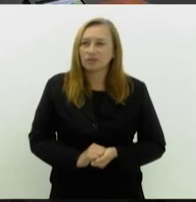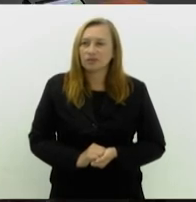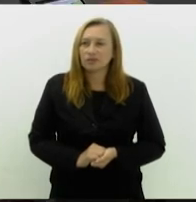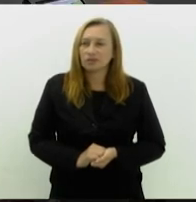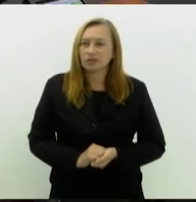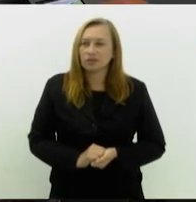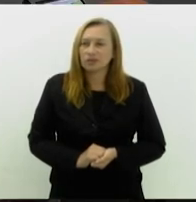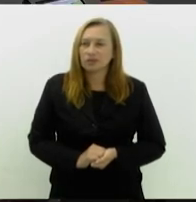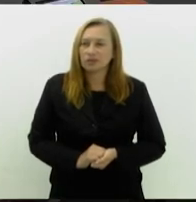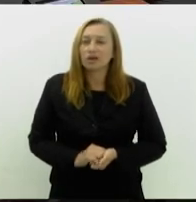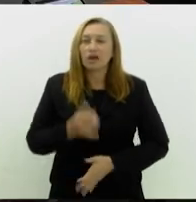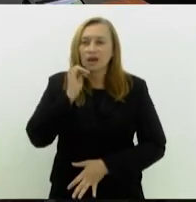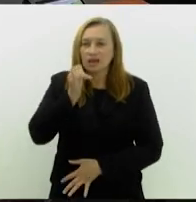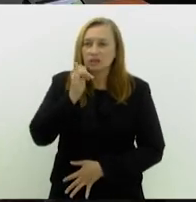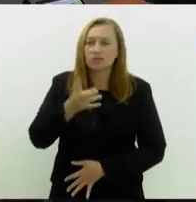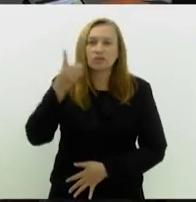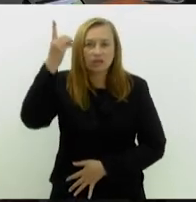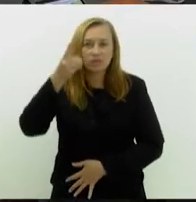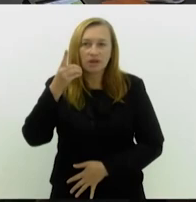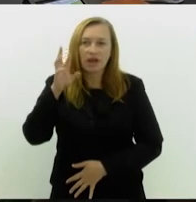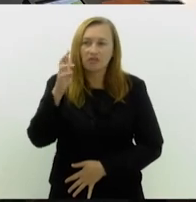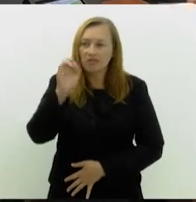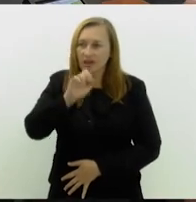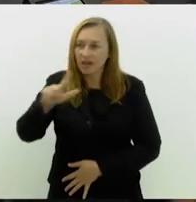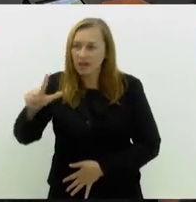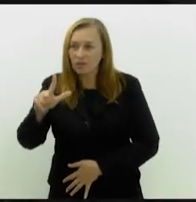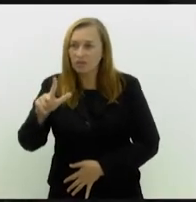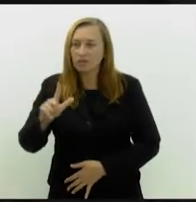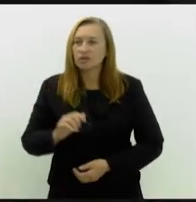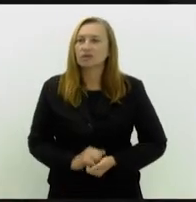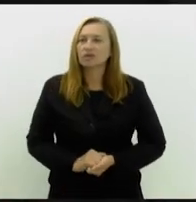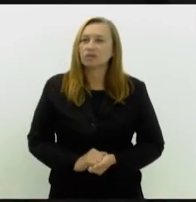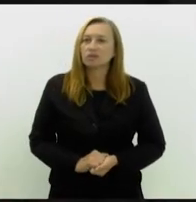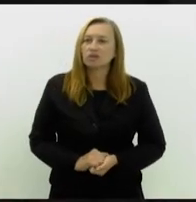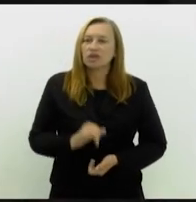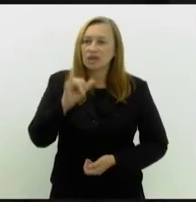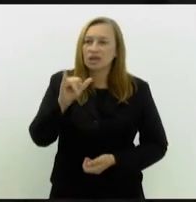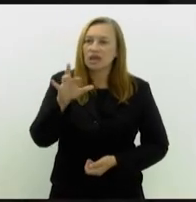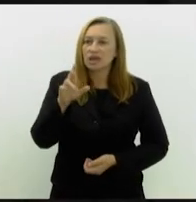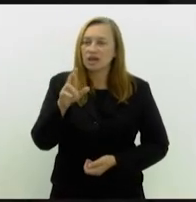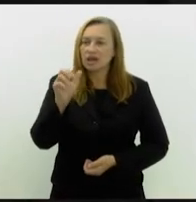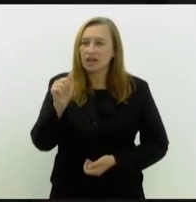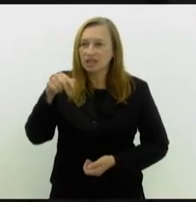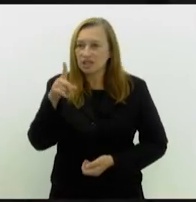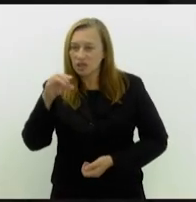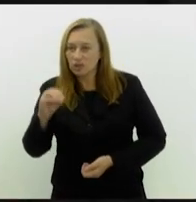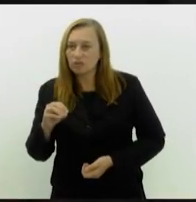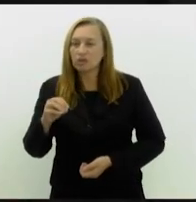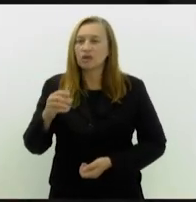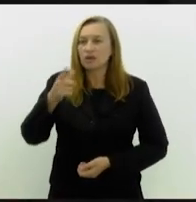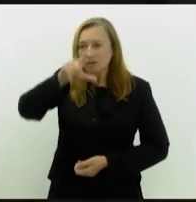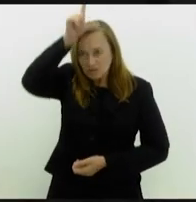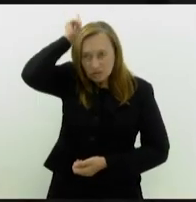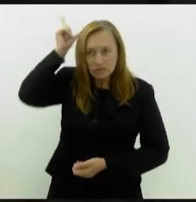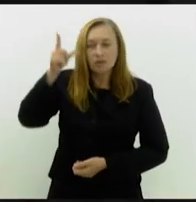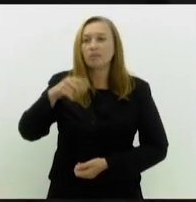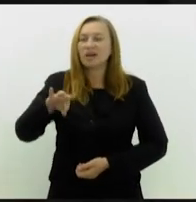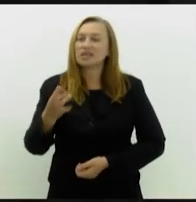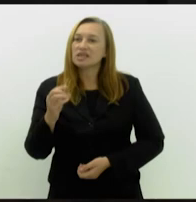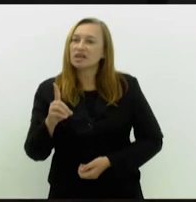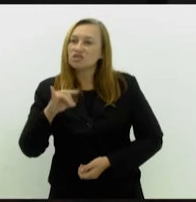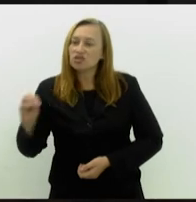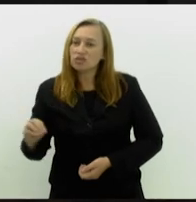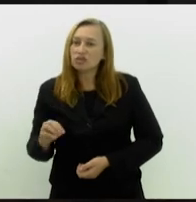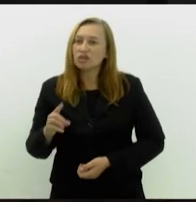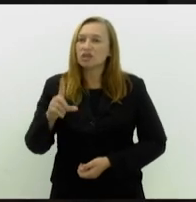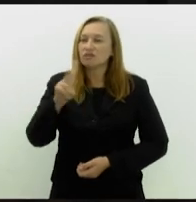justiça relatores Deputado Rafael pi Iranildo Campos Lu Paul Car Marcelo Dino e